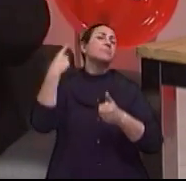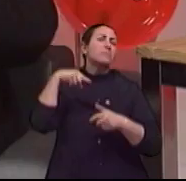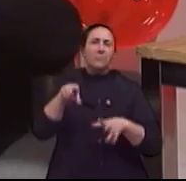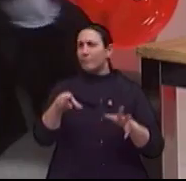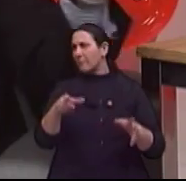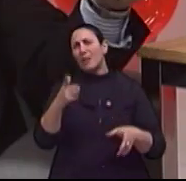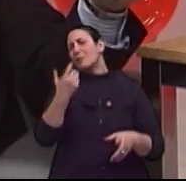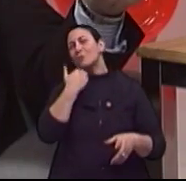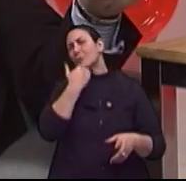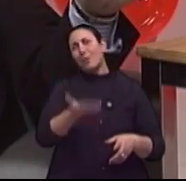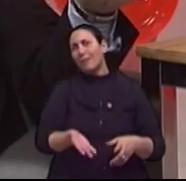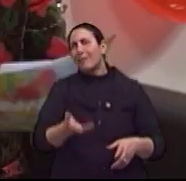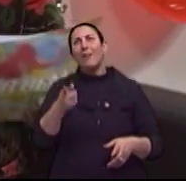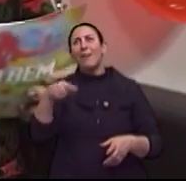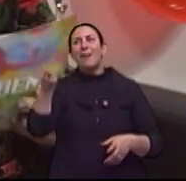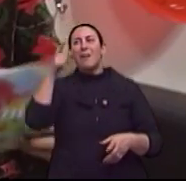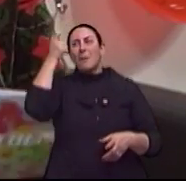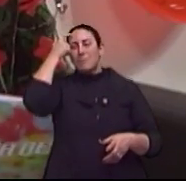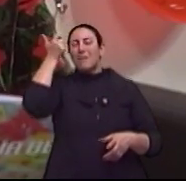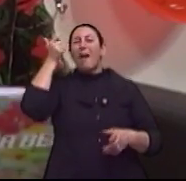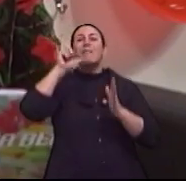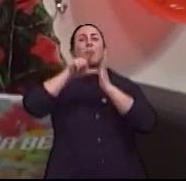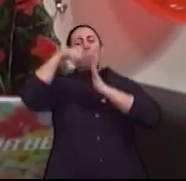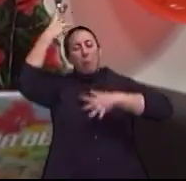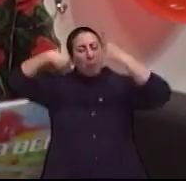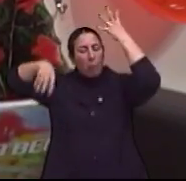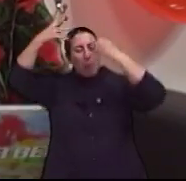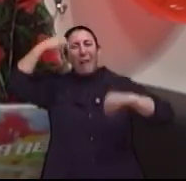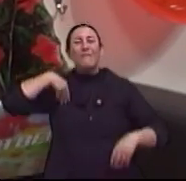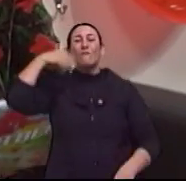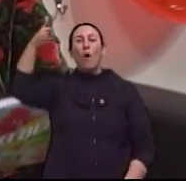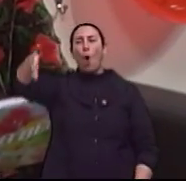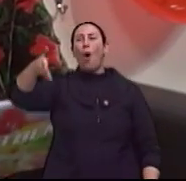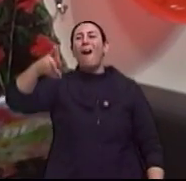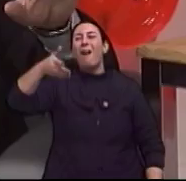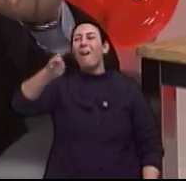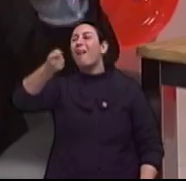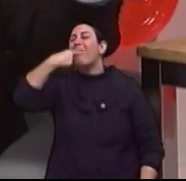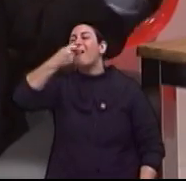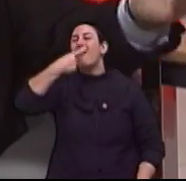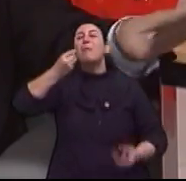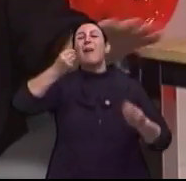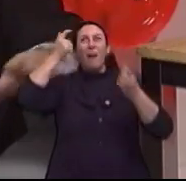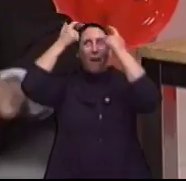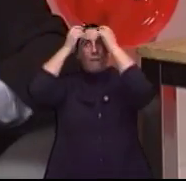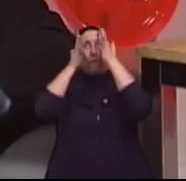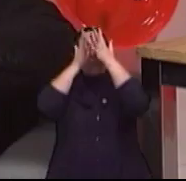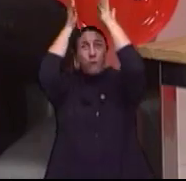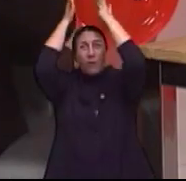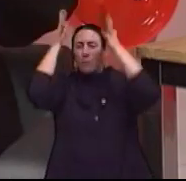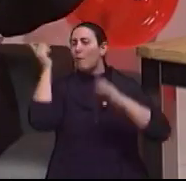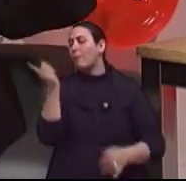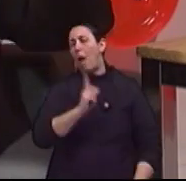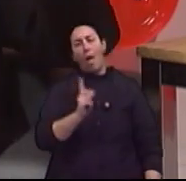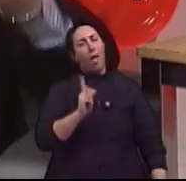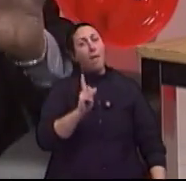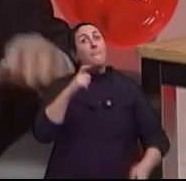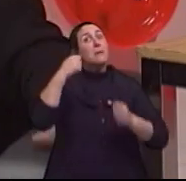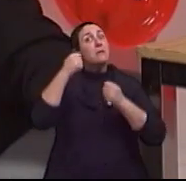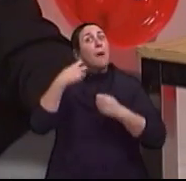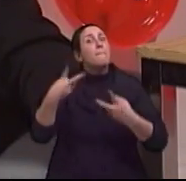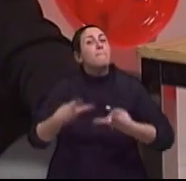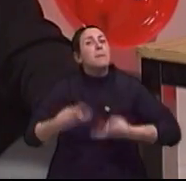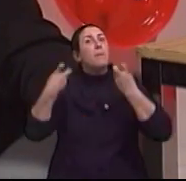bilhar não adianta nada a isso que é importante vai perder tempo dinheiro vai usar poções champus líquidos